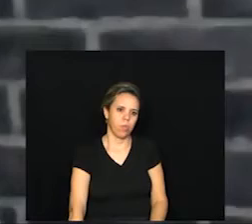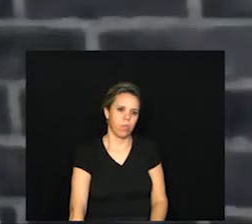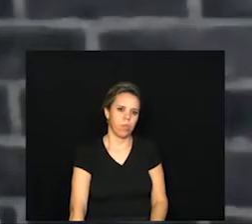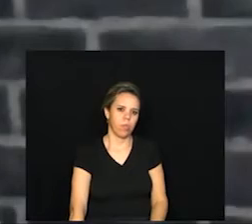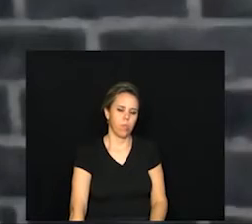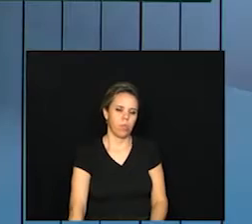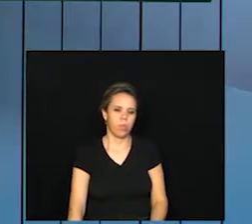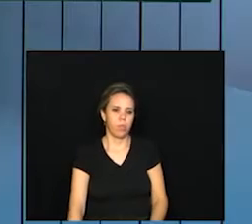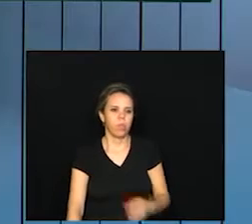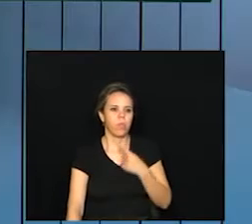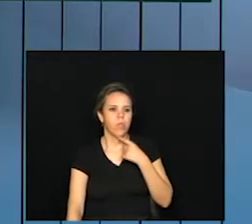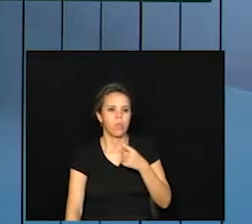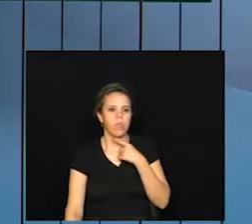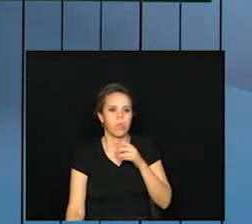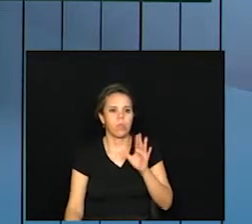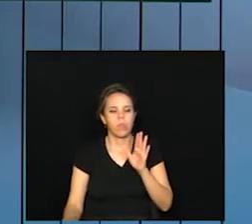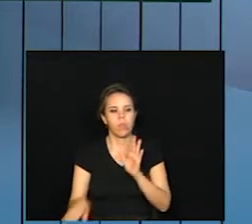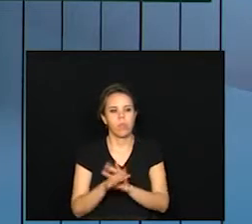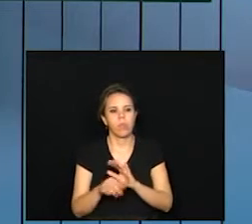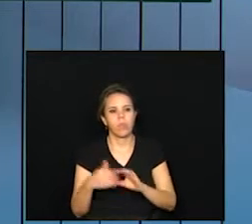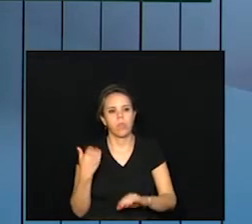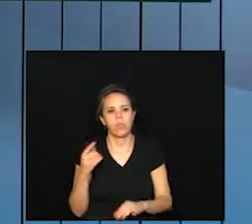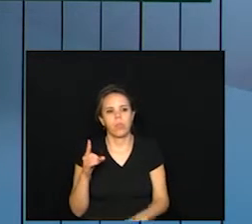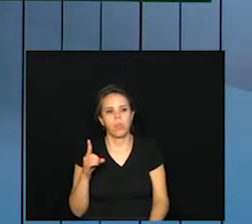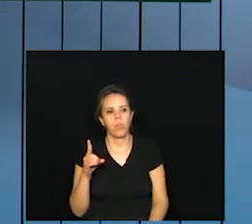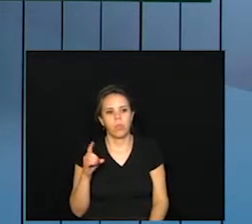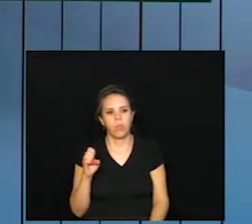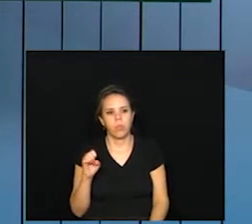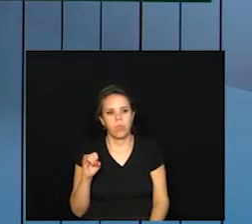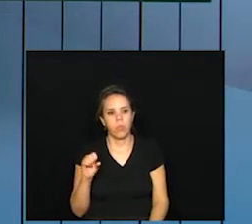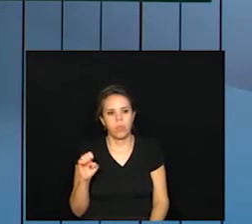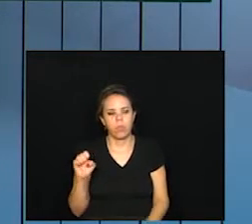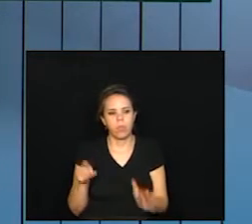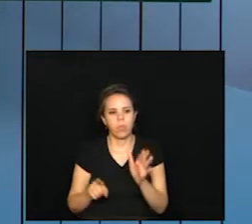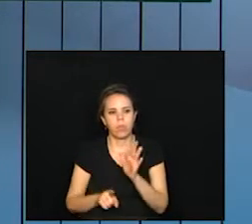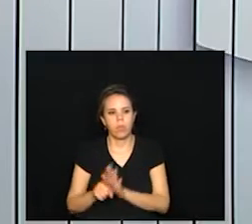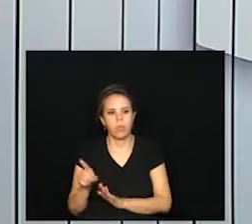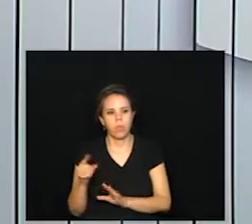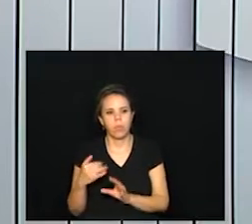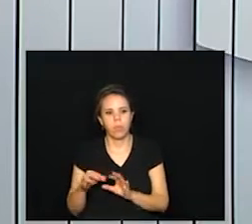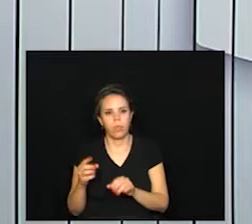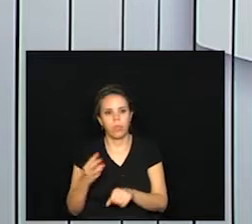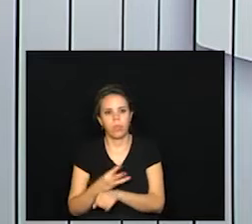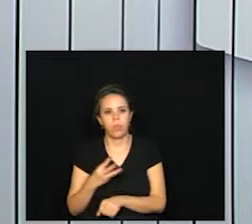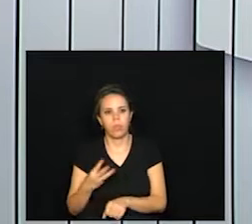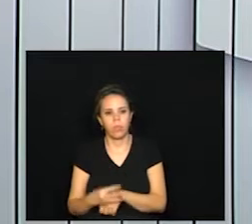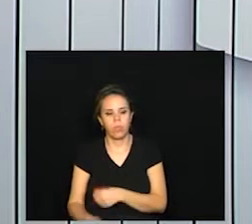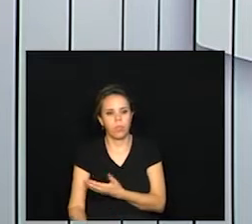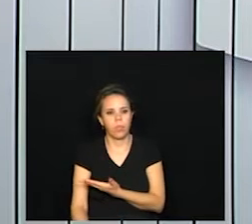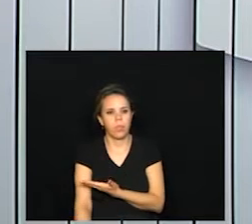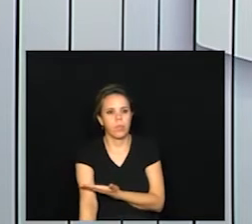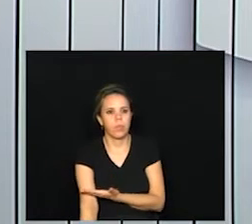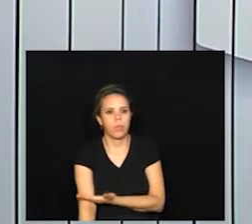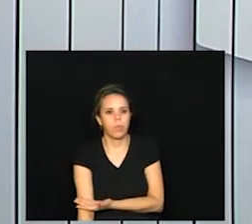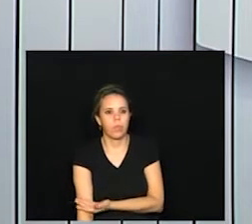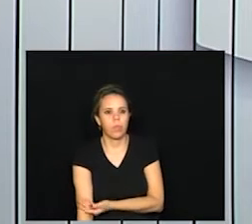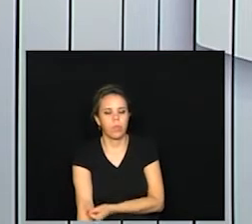Chegou uma questão para a gente aqui, Éder, da Deise. Ela faz a pergunta, ela mandou pelo WhatsApp, 19 nosso DDD,